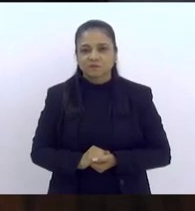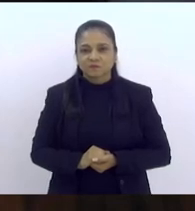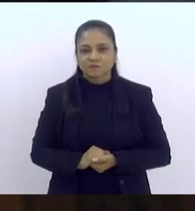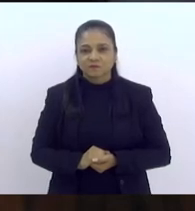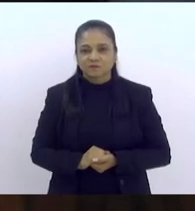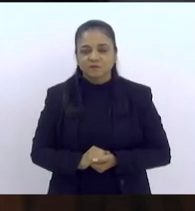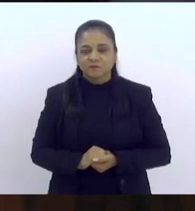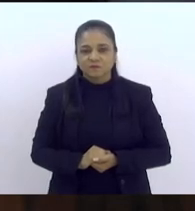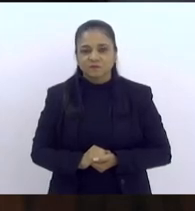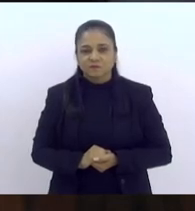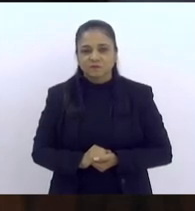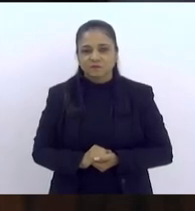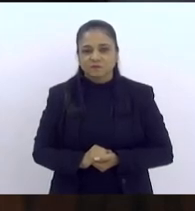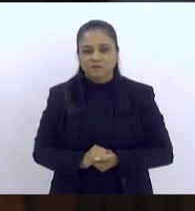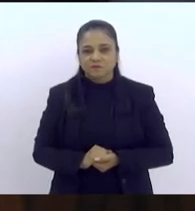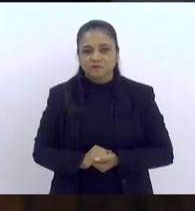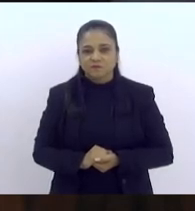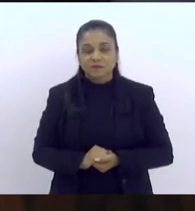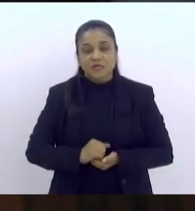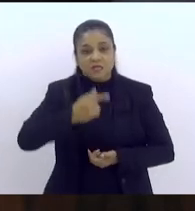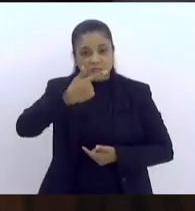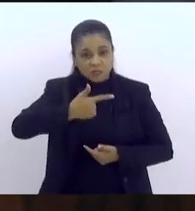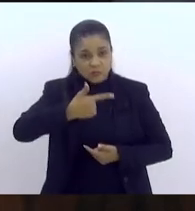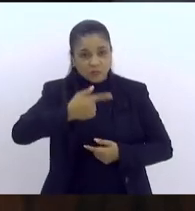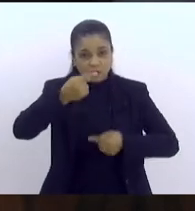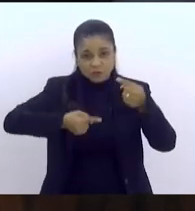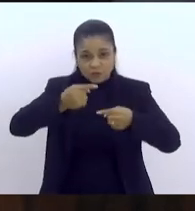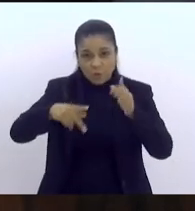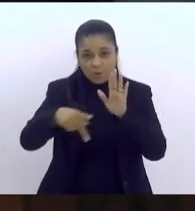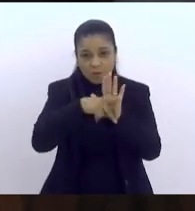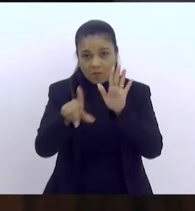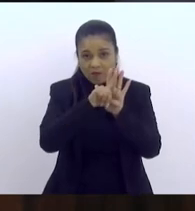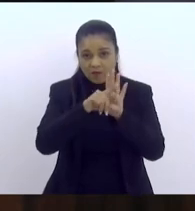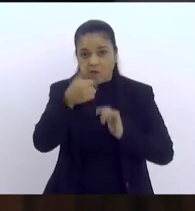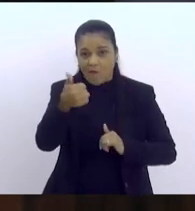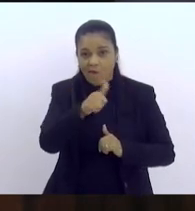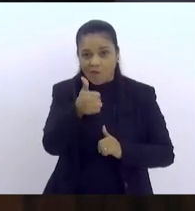Esse aqui. Em segunda discussão, projeto de lei